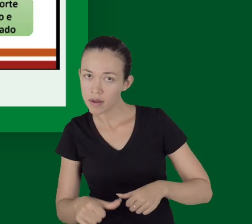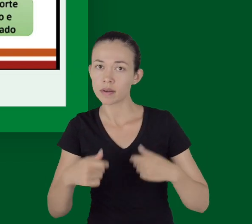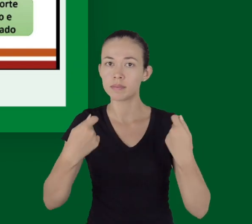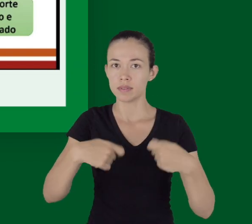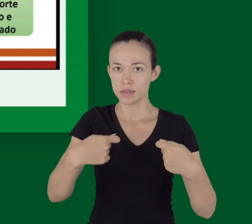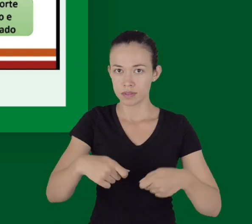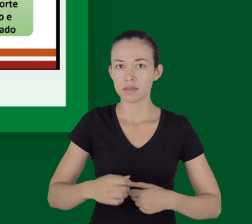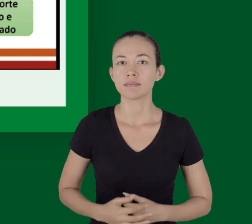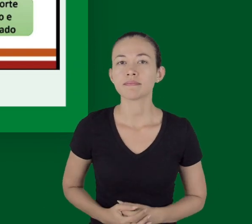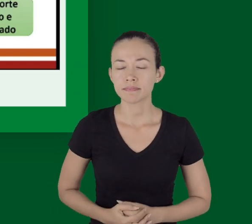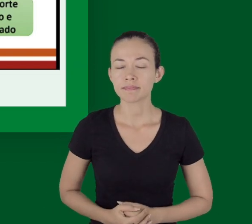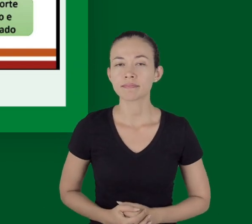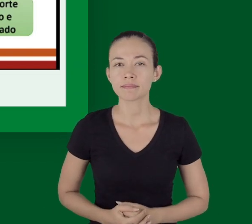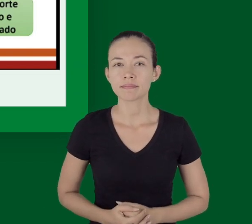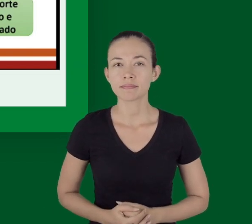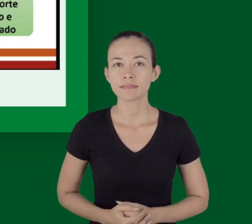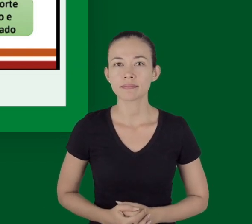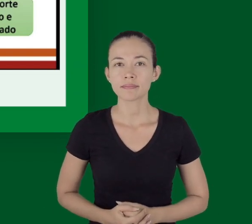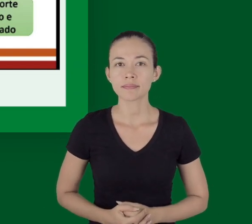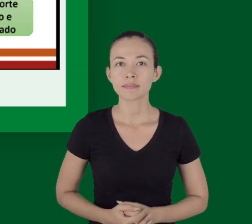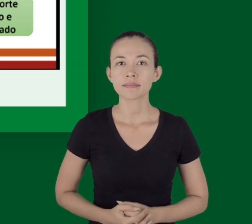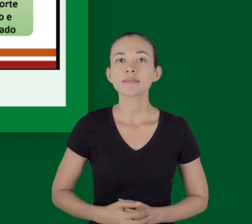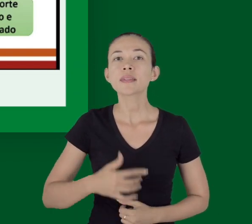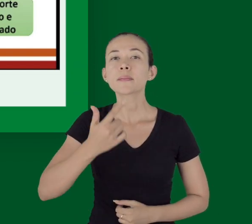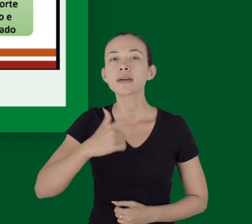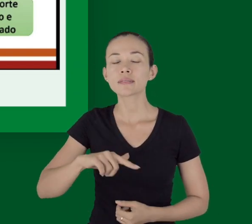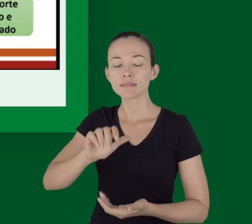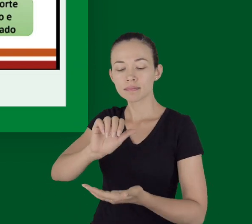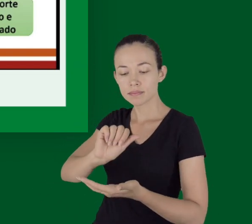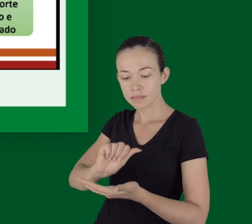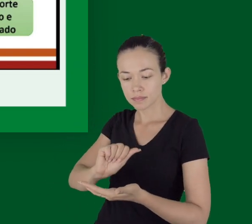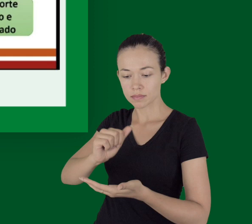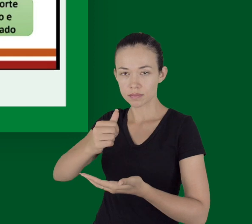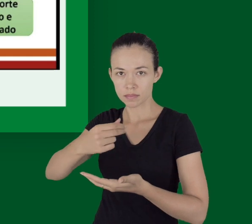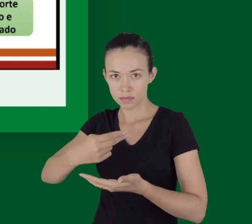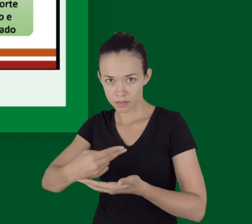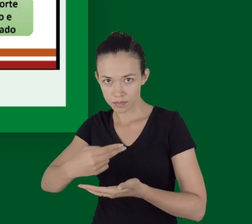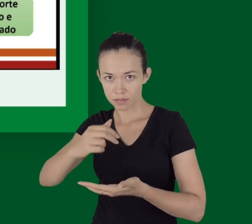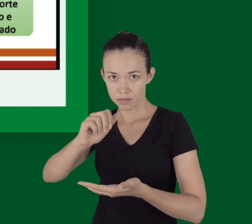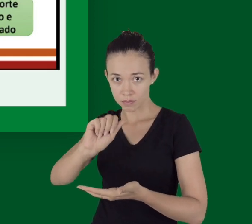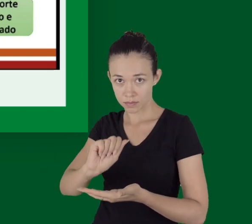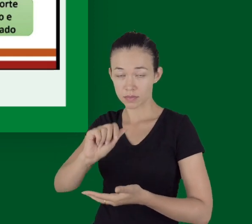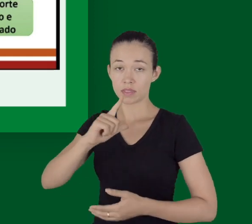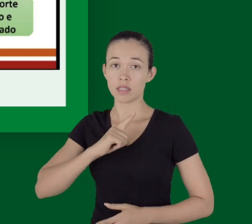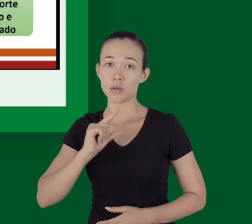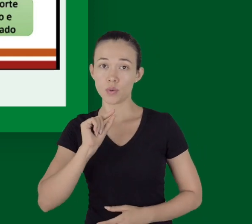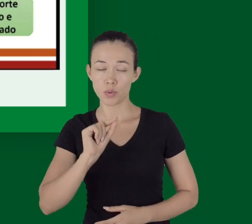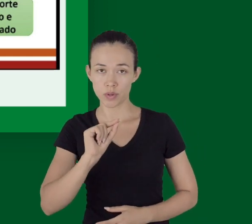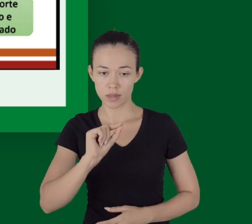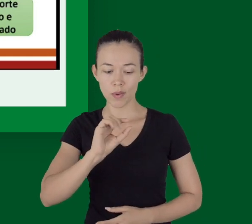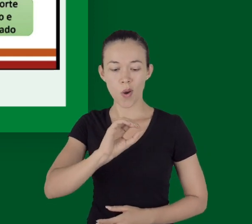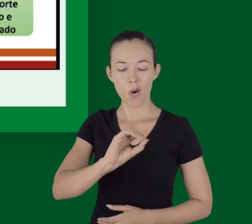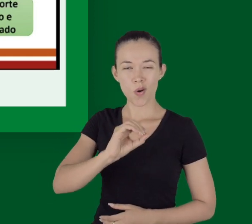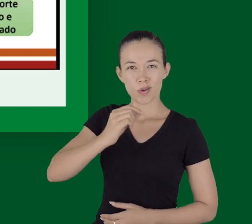criteriosa, critérios aí para ventilação otimizada, né? Dentro do suporte básico, tem fluxo de